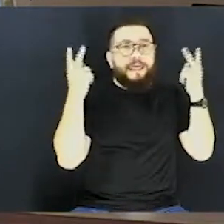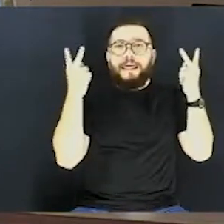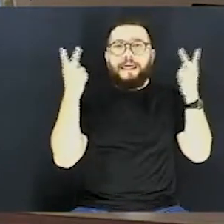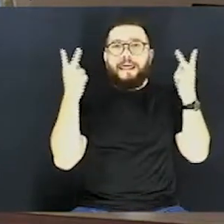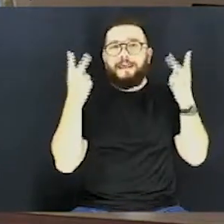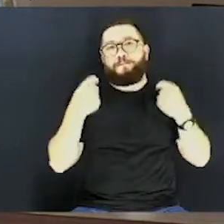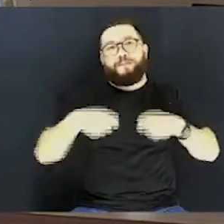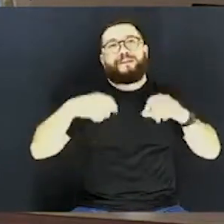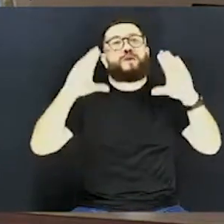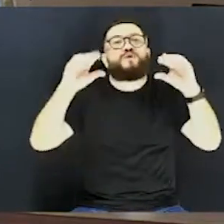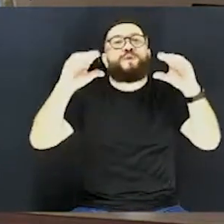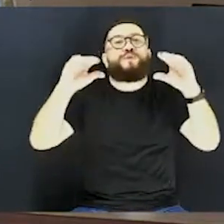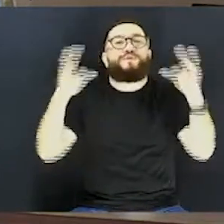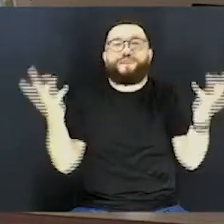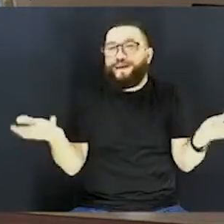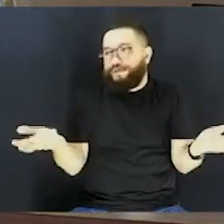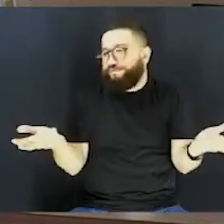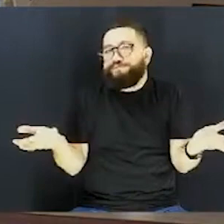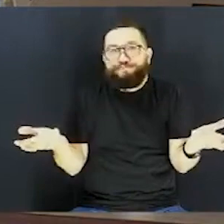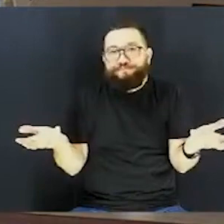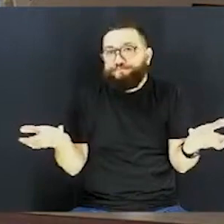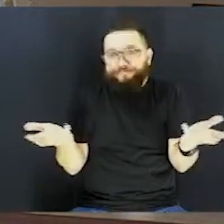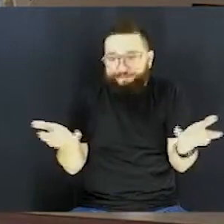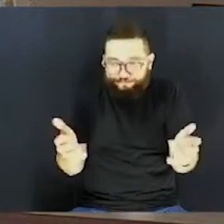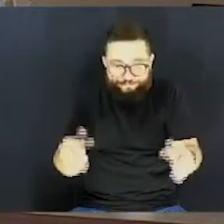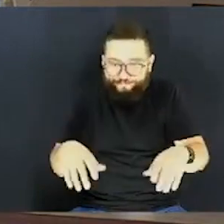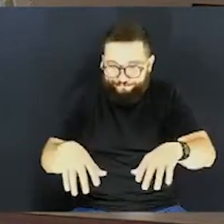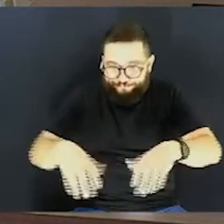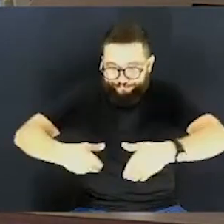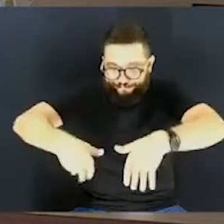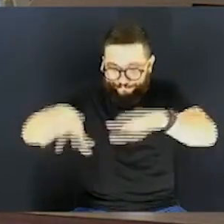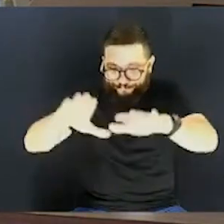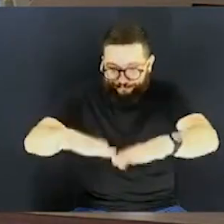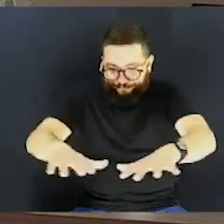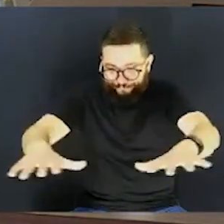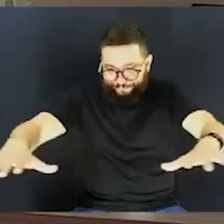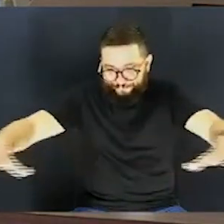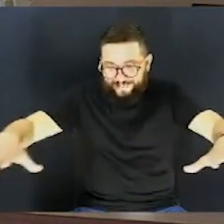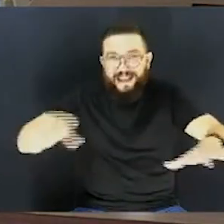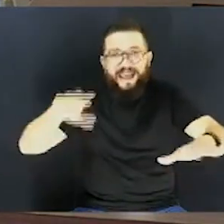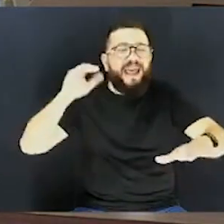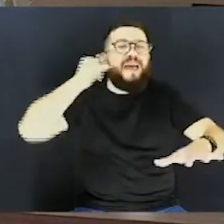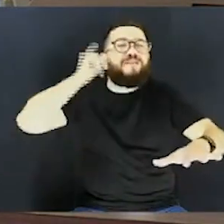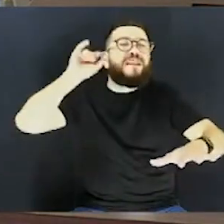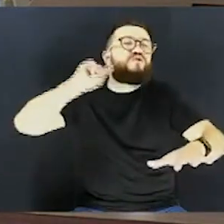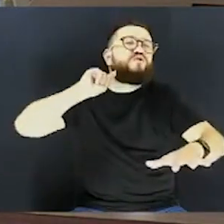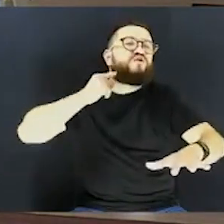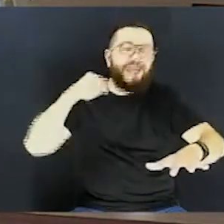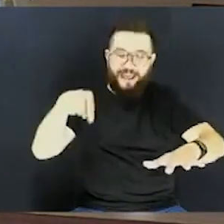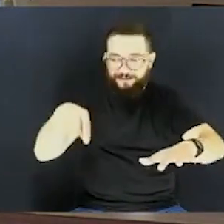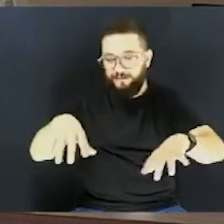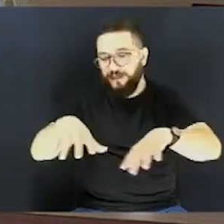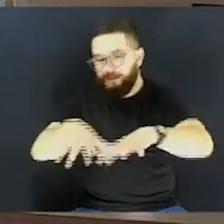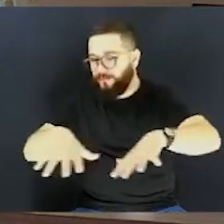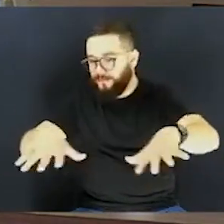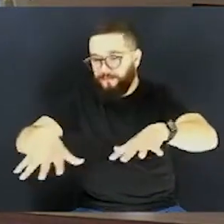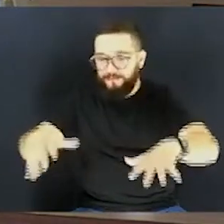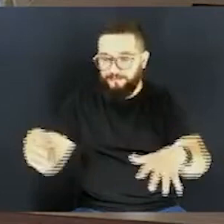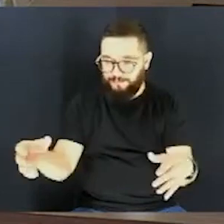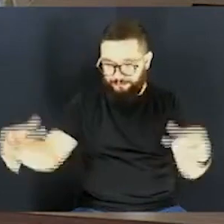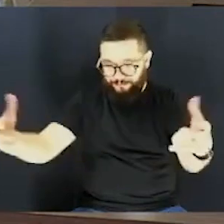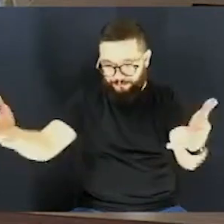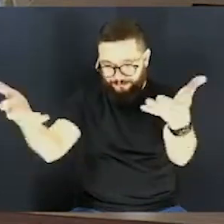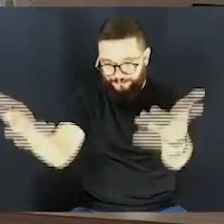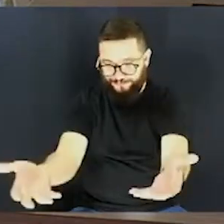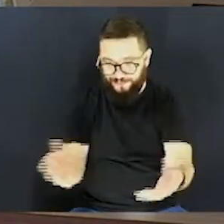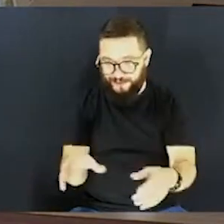gente improvisou, colocou um protetor para não sujar o sofazinho, enfim, e tive que fazer a troca da minha filha num sofá, na